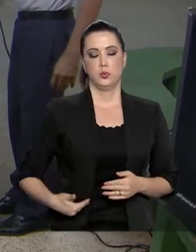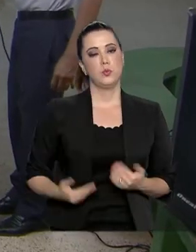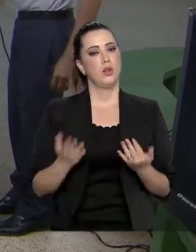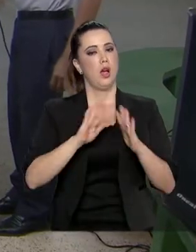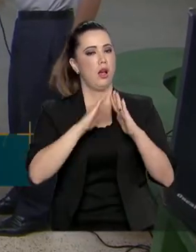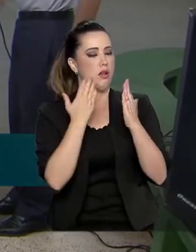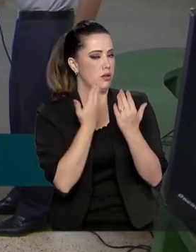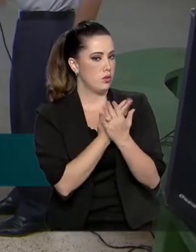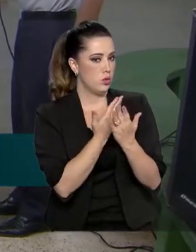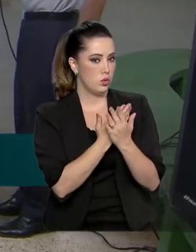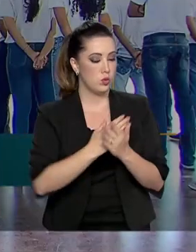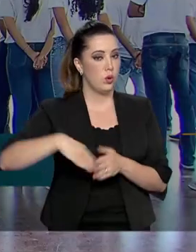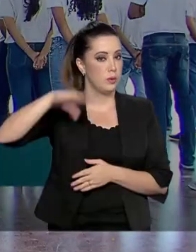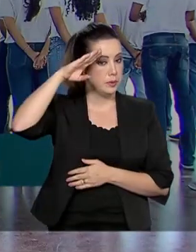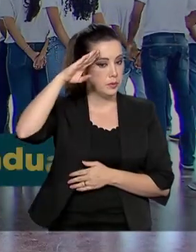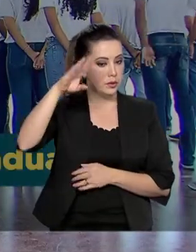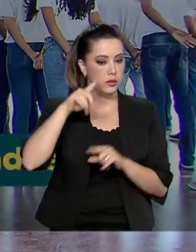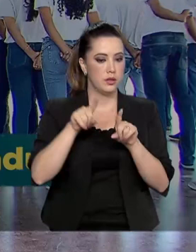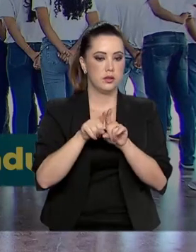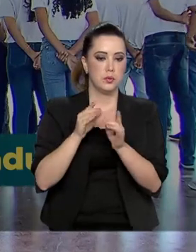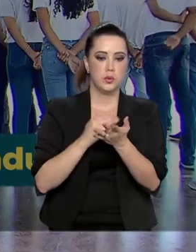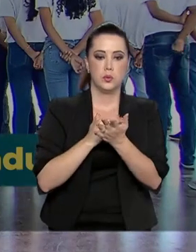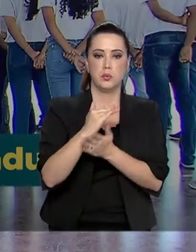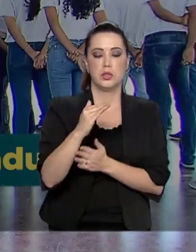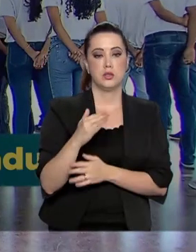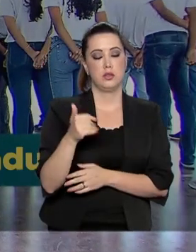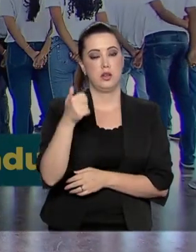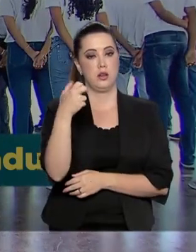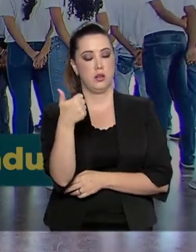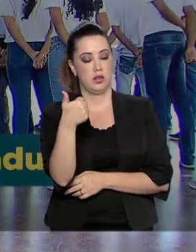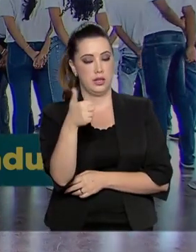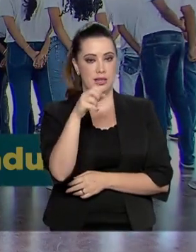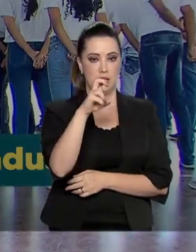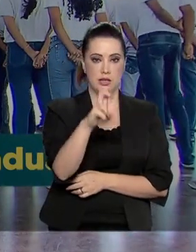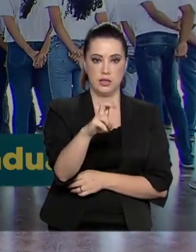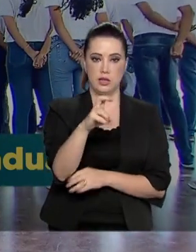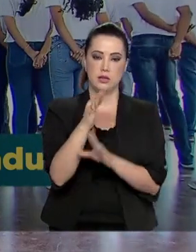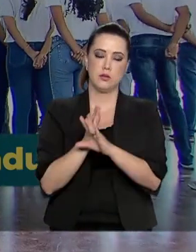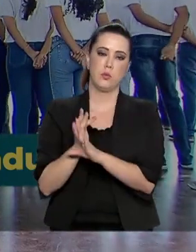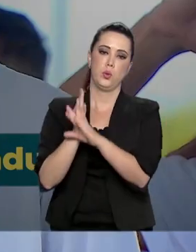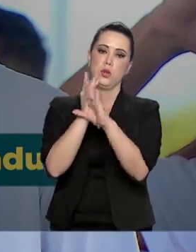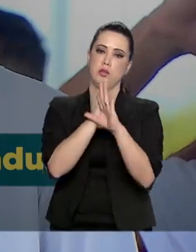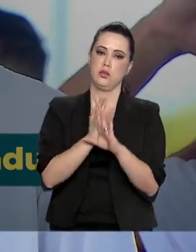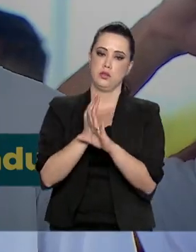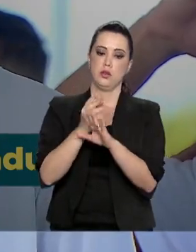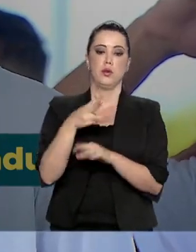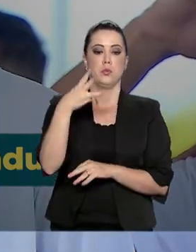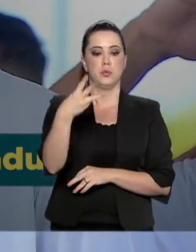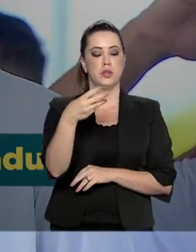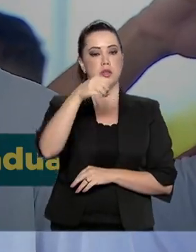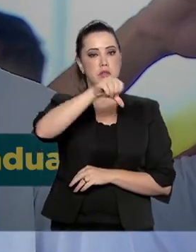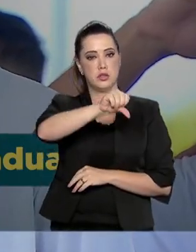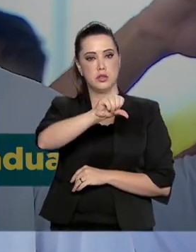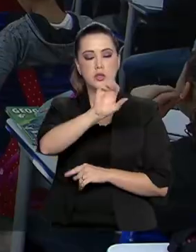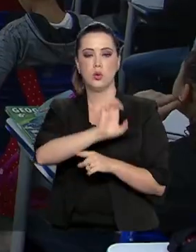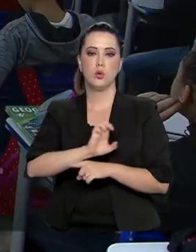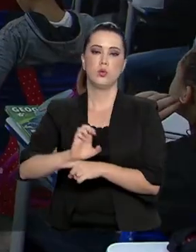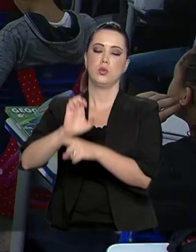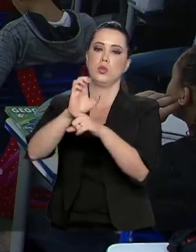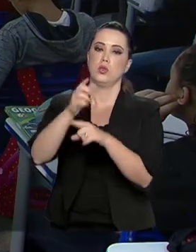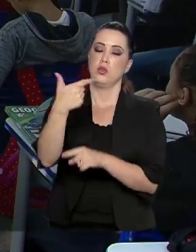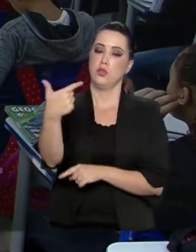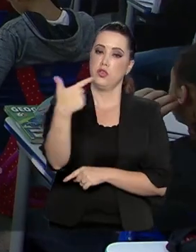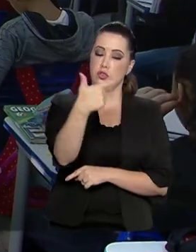escolas cívico-militares foram implantadas em 15 instituições municipais e 39 estaduais de